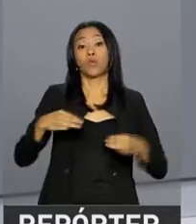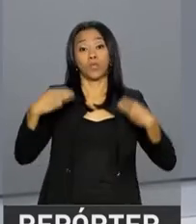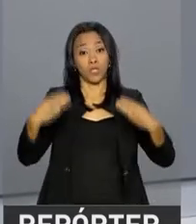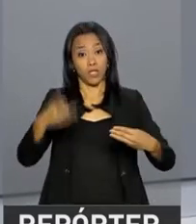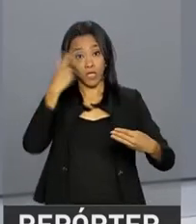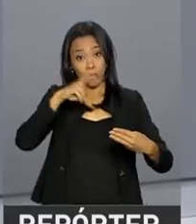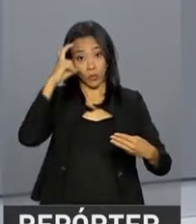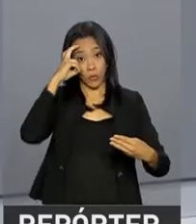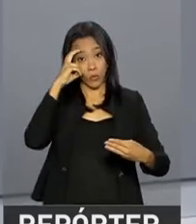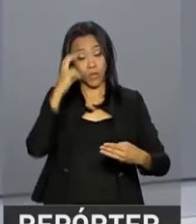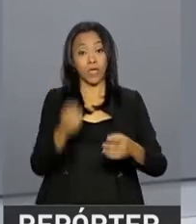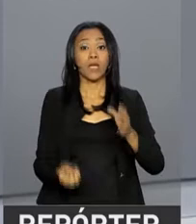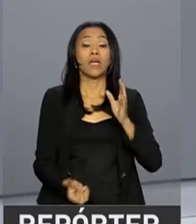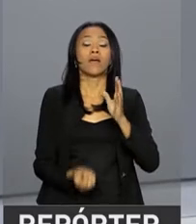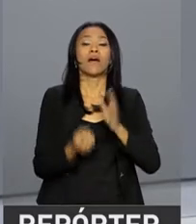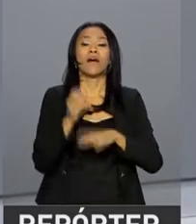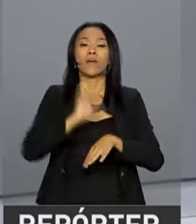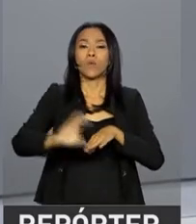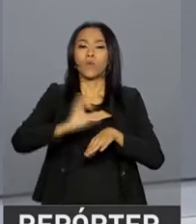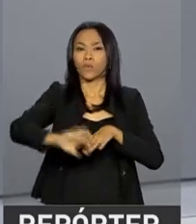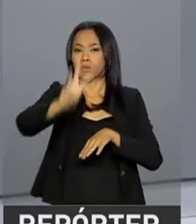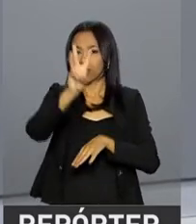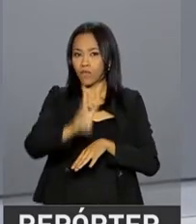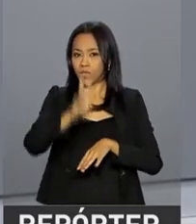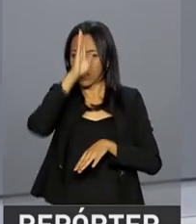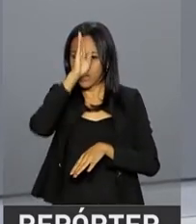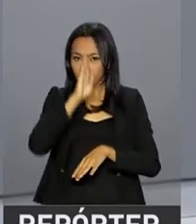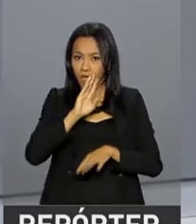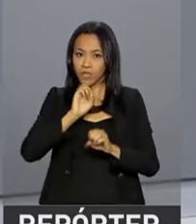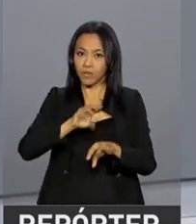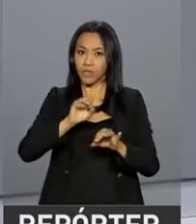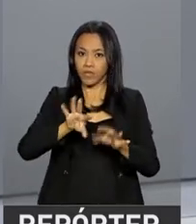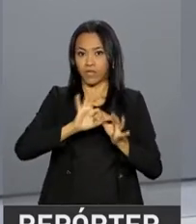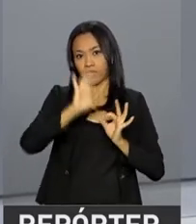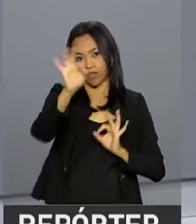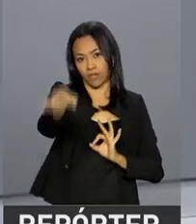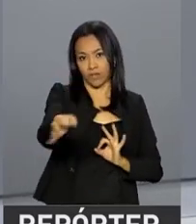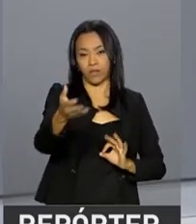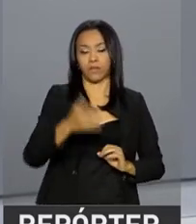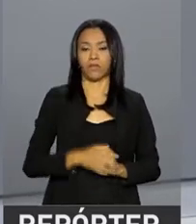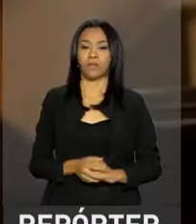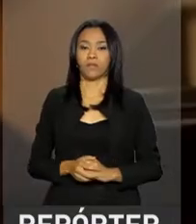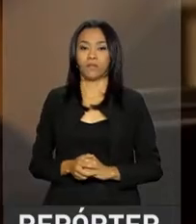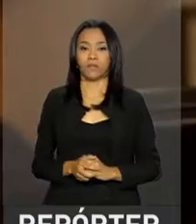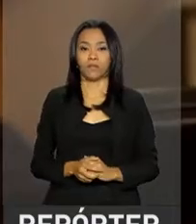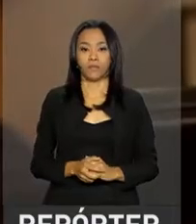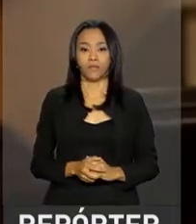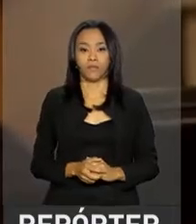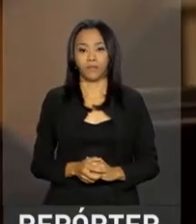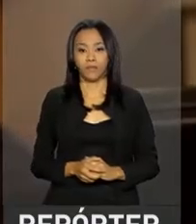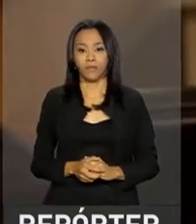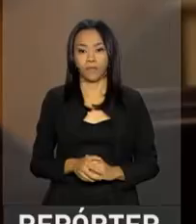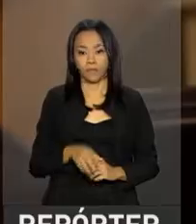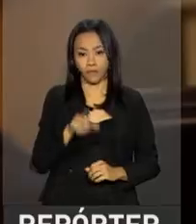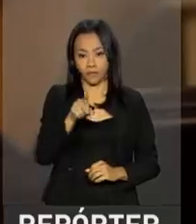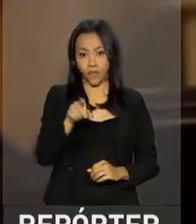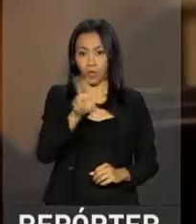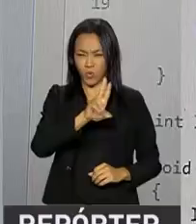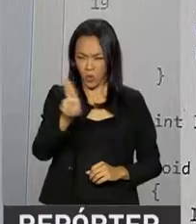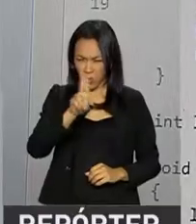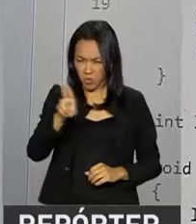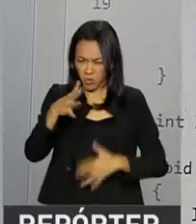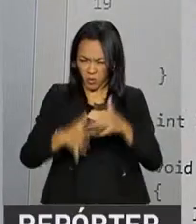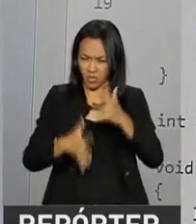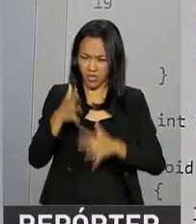lançou três cursos gratuitos na modalidade de ensino à distância nomes complicados